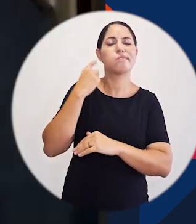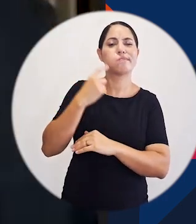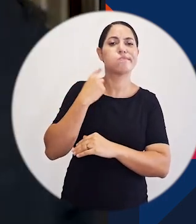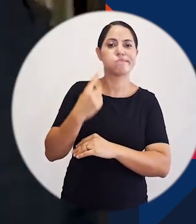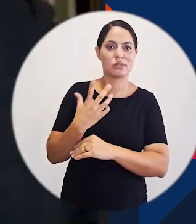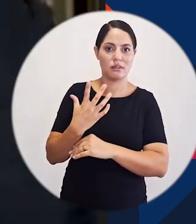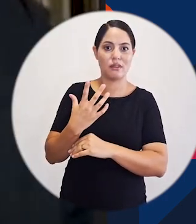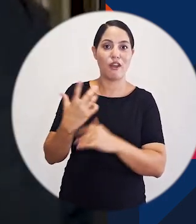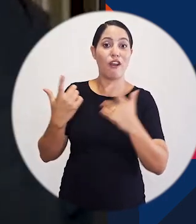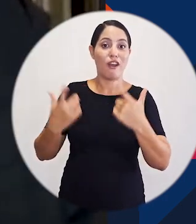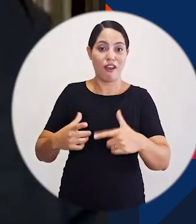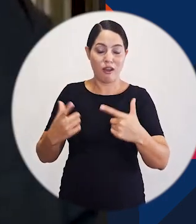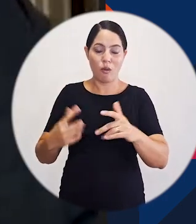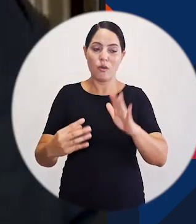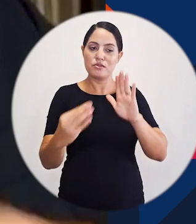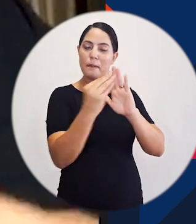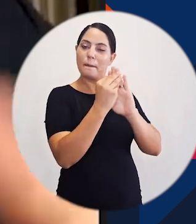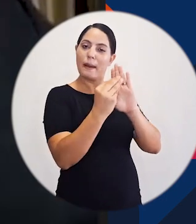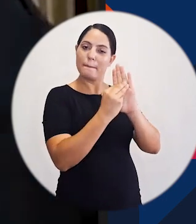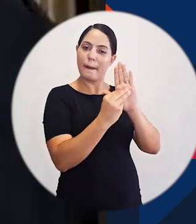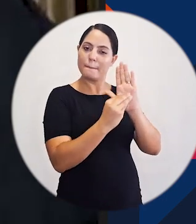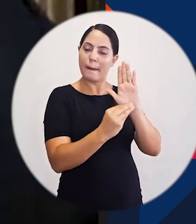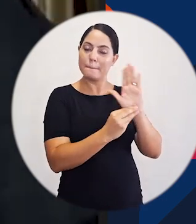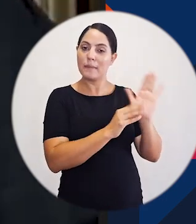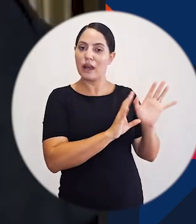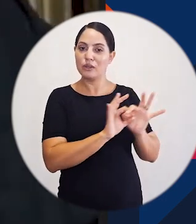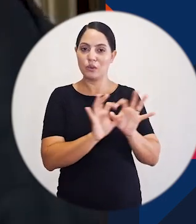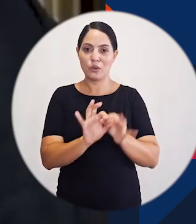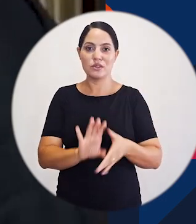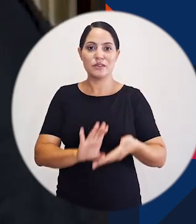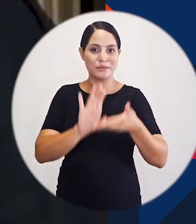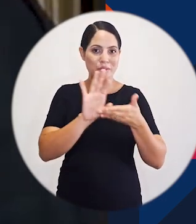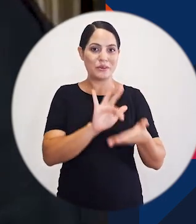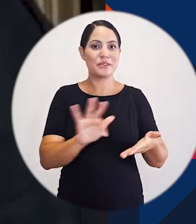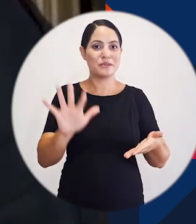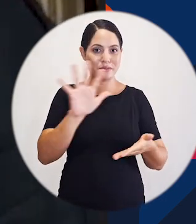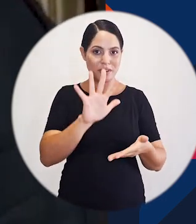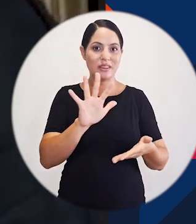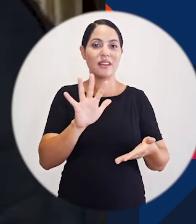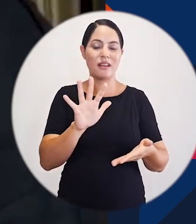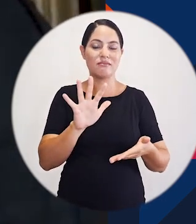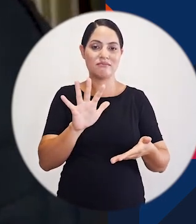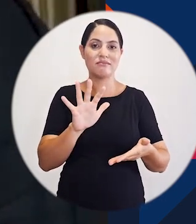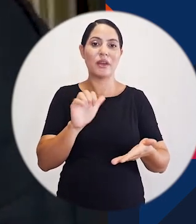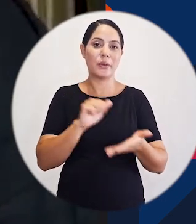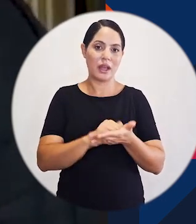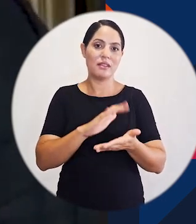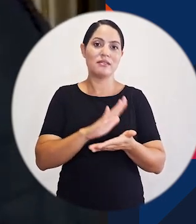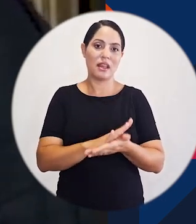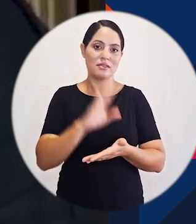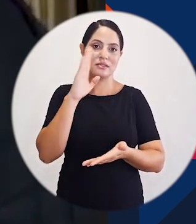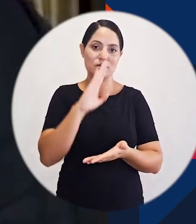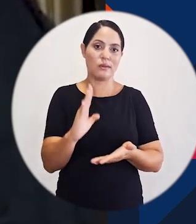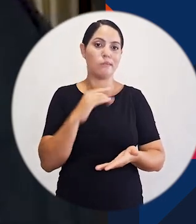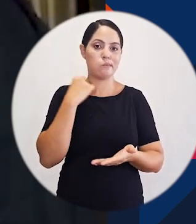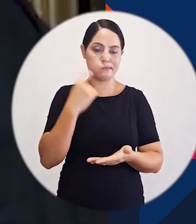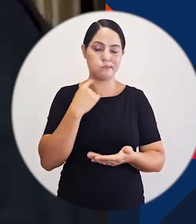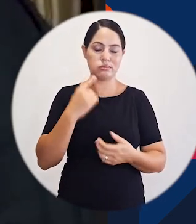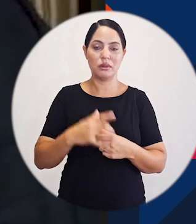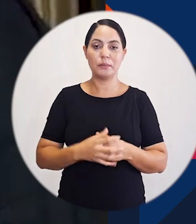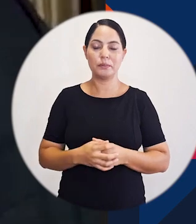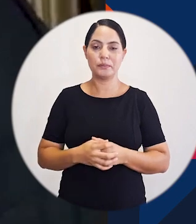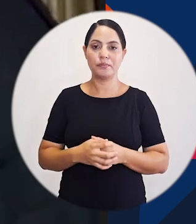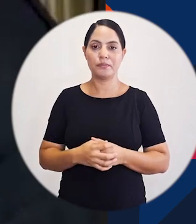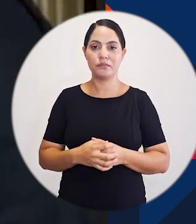teus, advogado, advogada, que estão sob a tutela do Conselho Federal da OAB no Cadastro Nacional